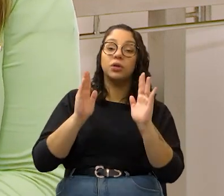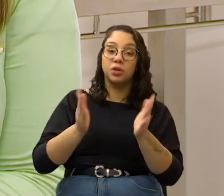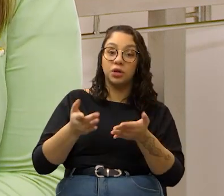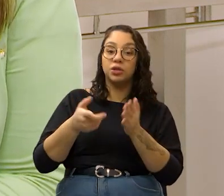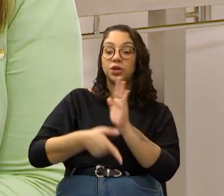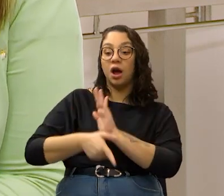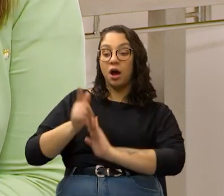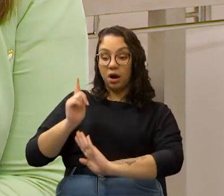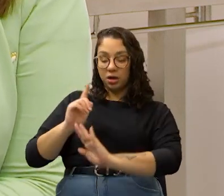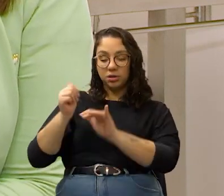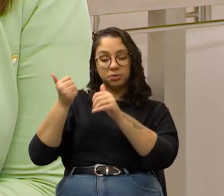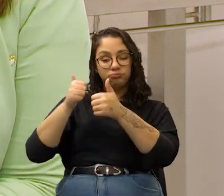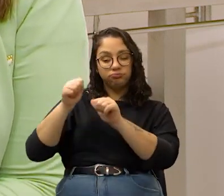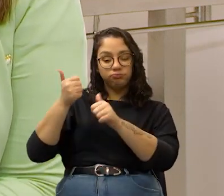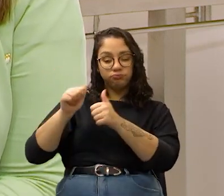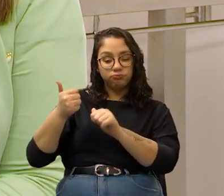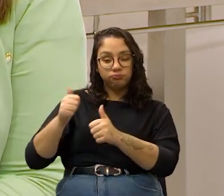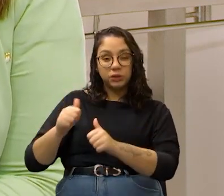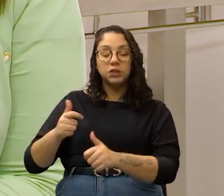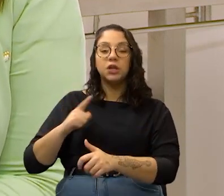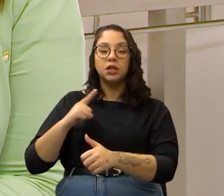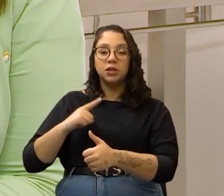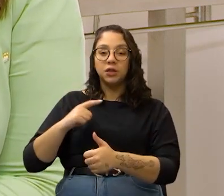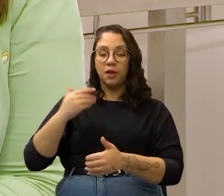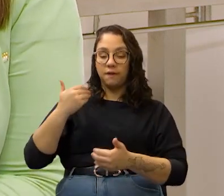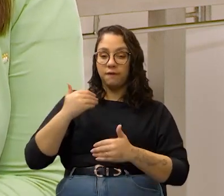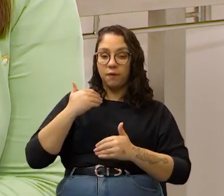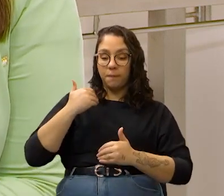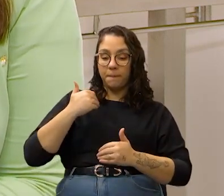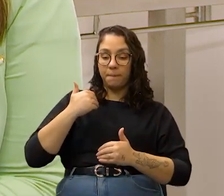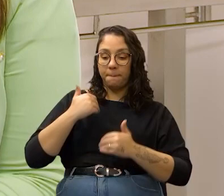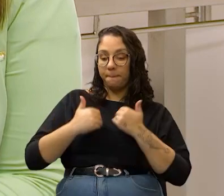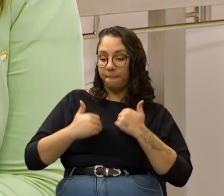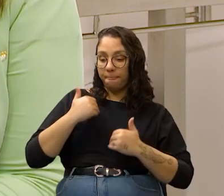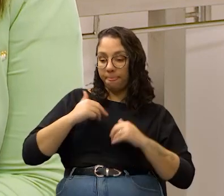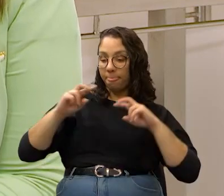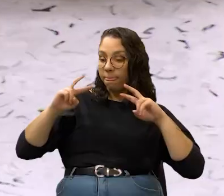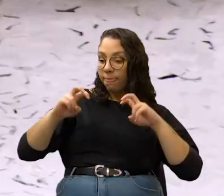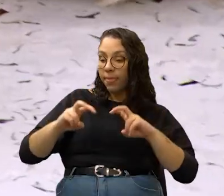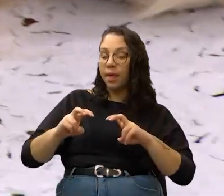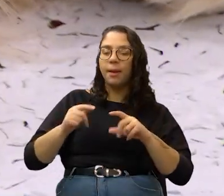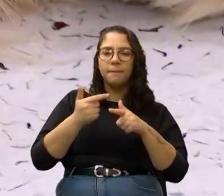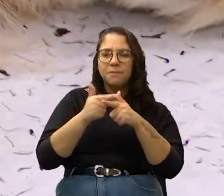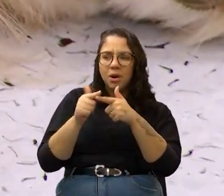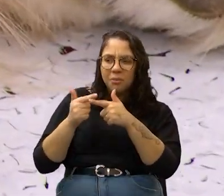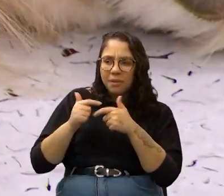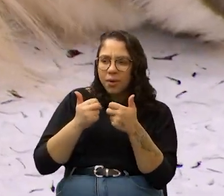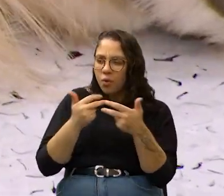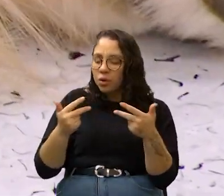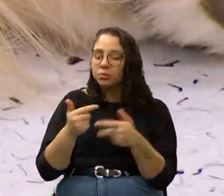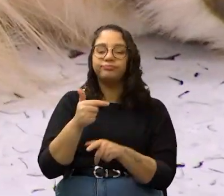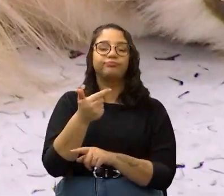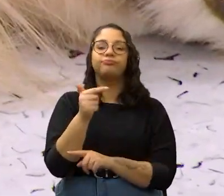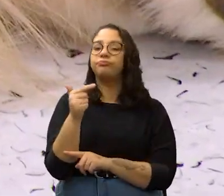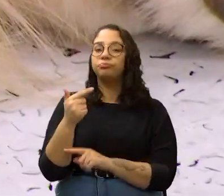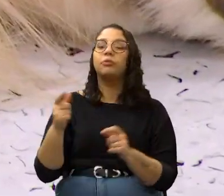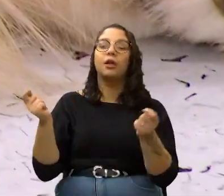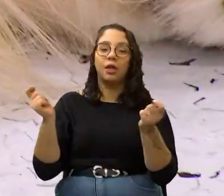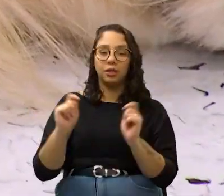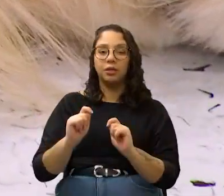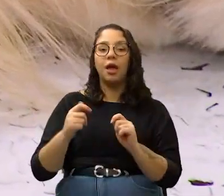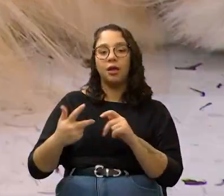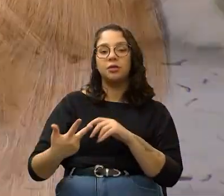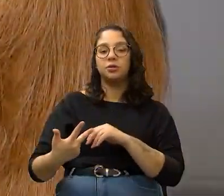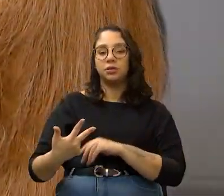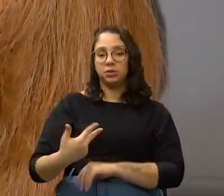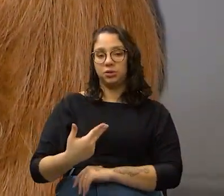já passou por exames prévios, né? Então, a gente já fez alguns exames e constatamos que não há nenhuma contraindicação para